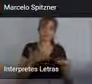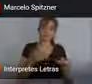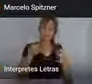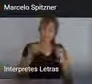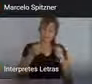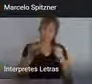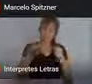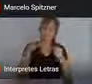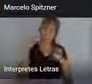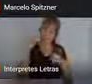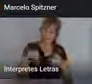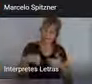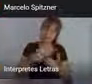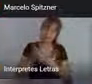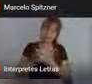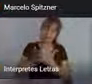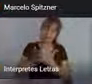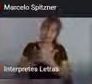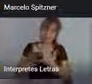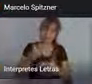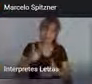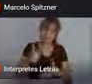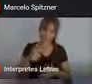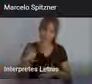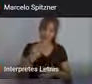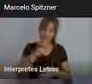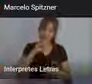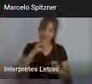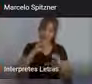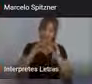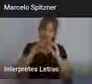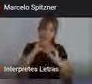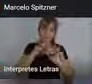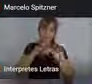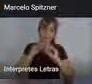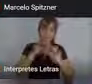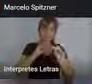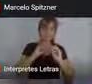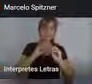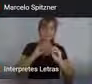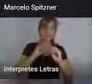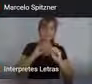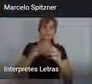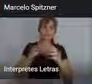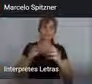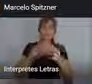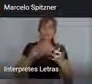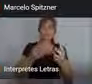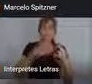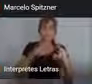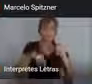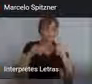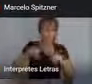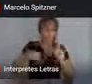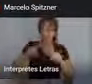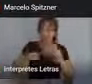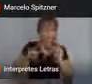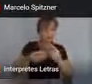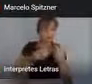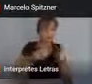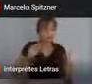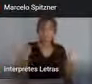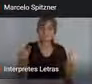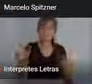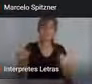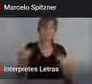estudar a língua, porque nós falamos uma língua muito complexa, muito diversa, que varia, que é mutante,